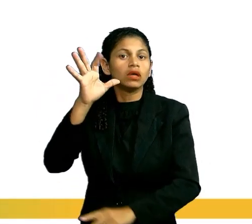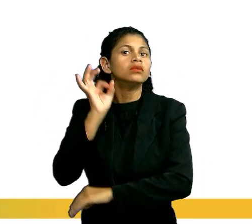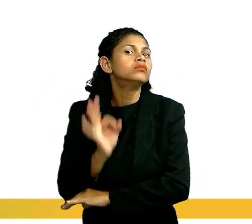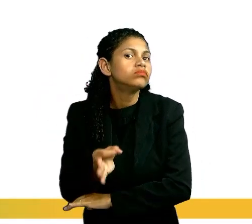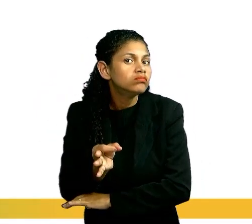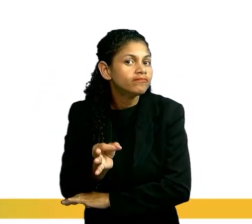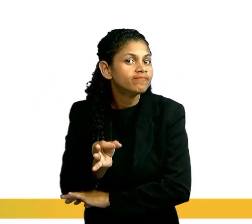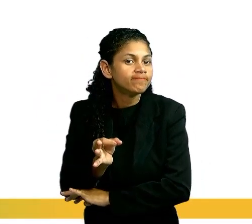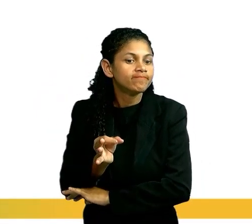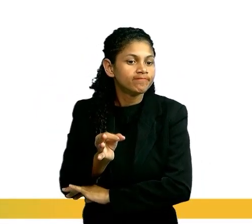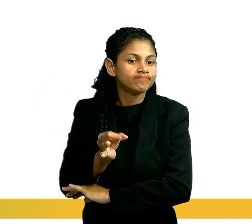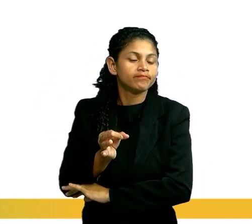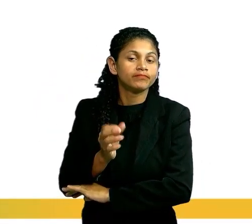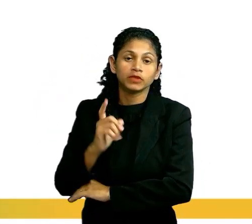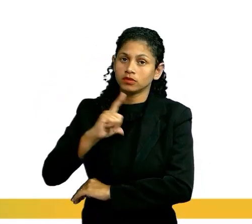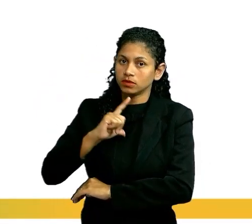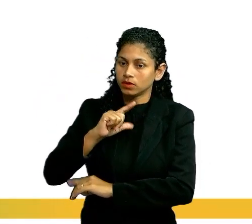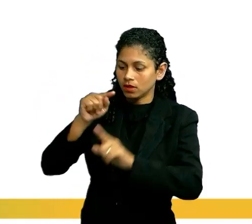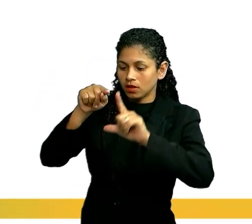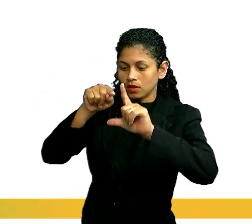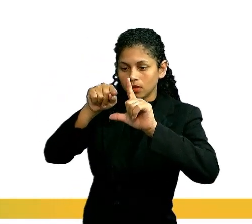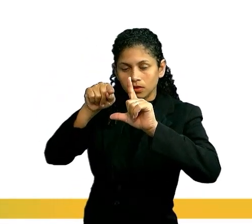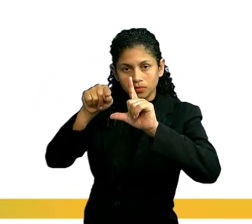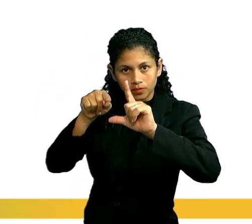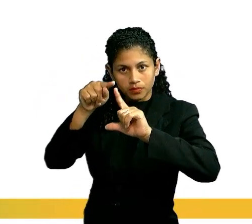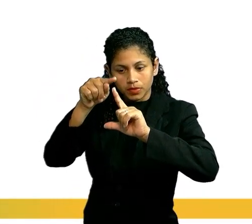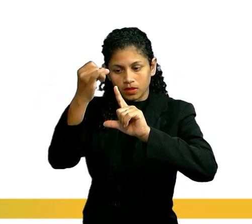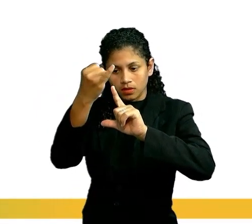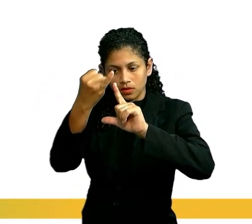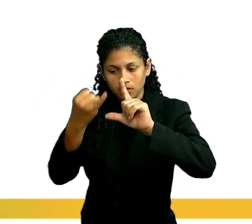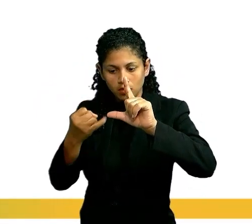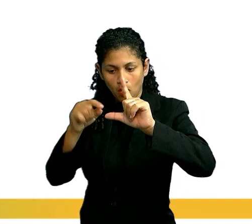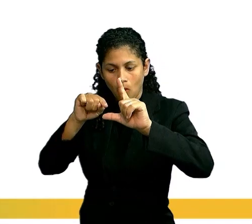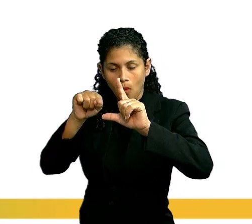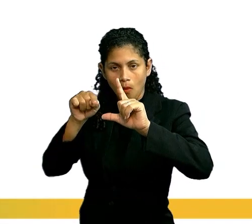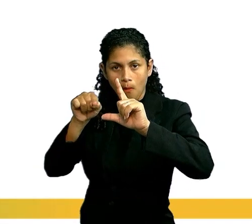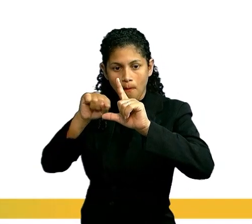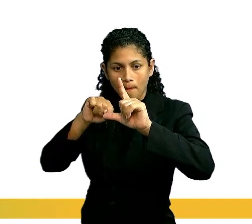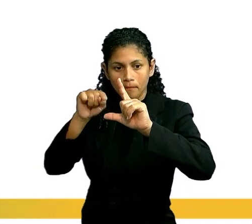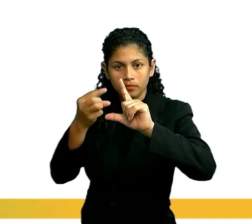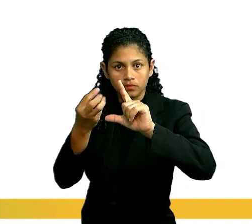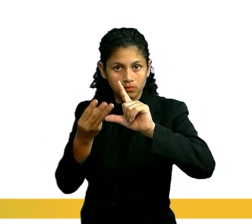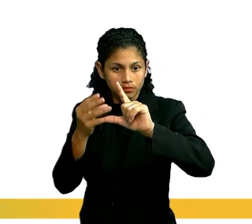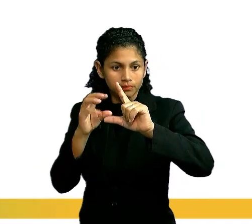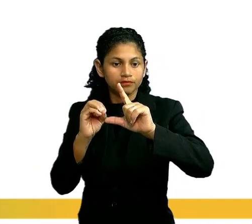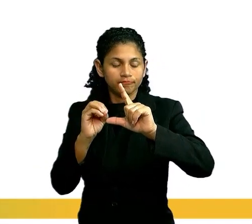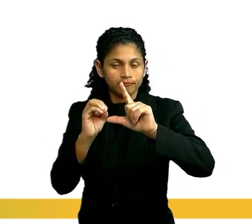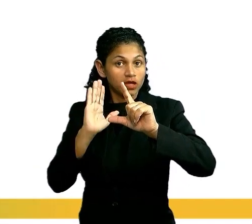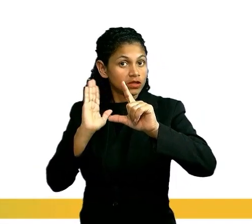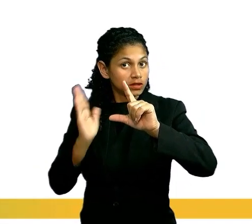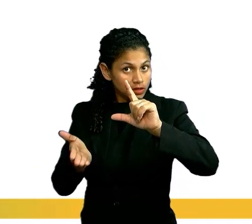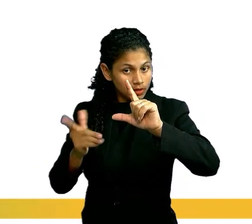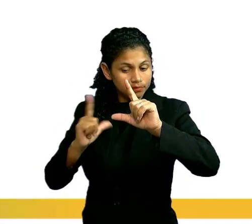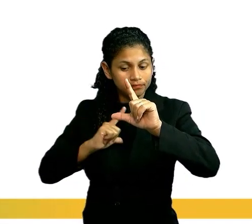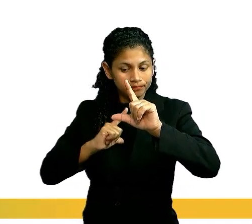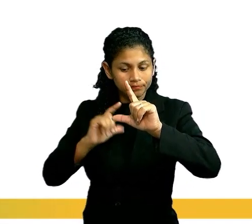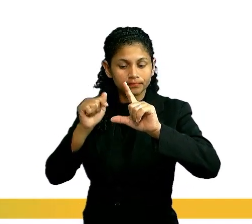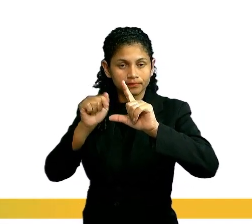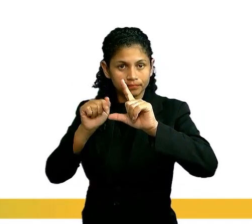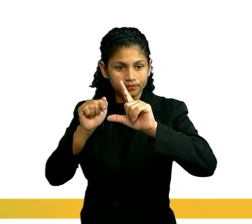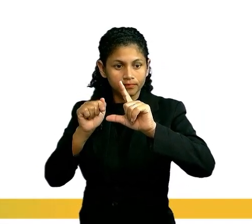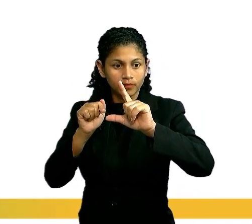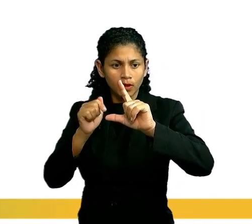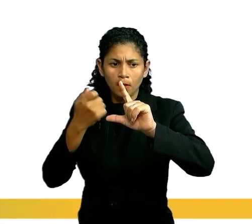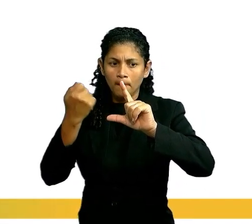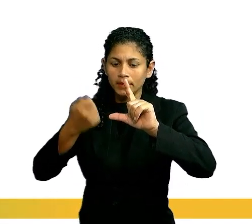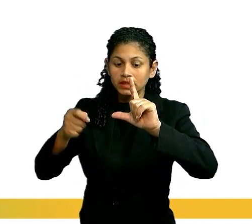Está aqui o ângulo de 30 graus. O que a gente vai fazer agora? Eu preciso saber, eu já tenho esse valor e eu preciso desse. Então,